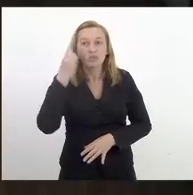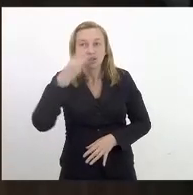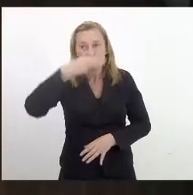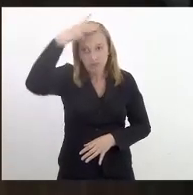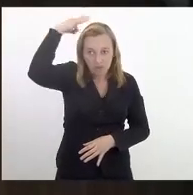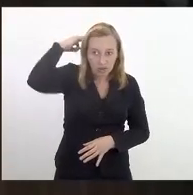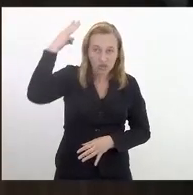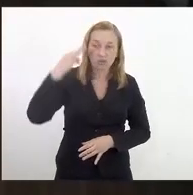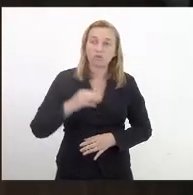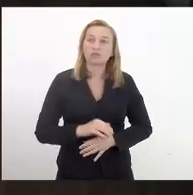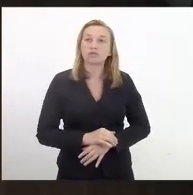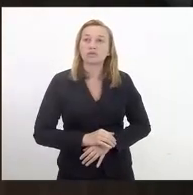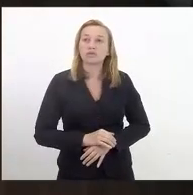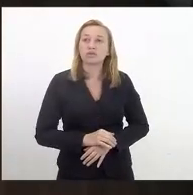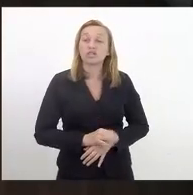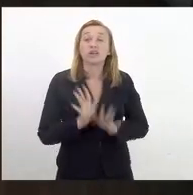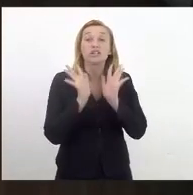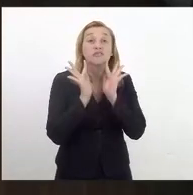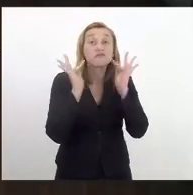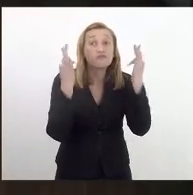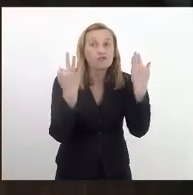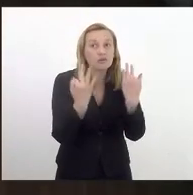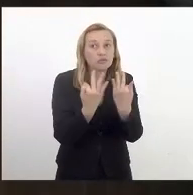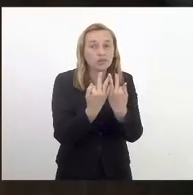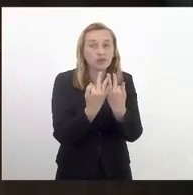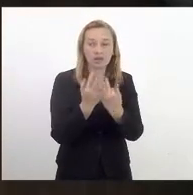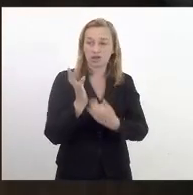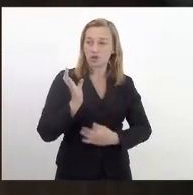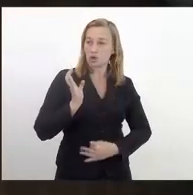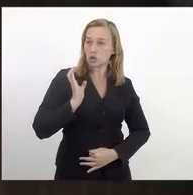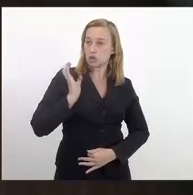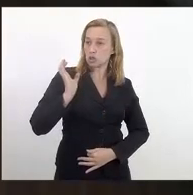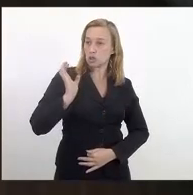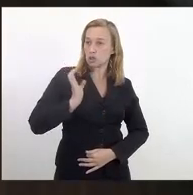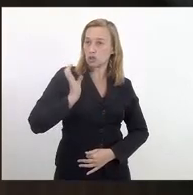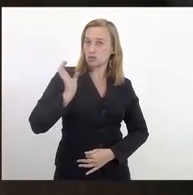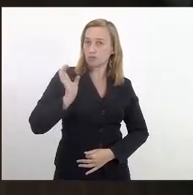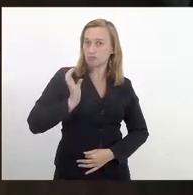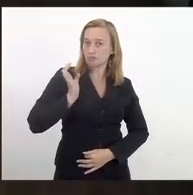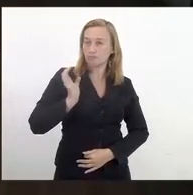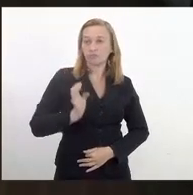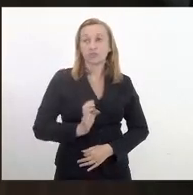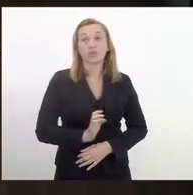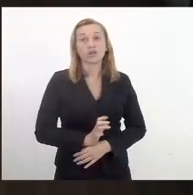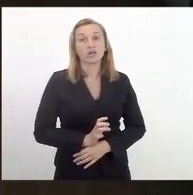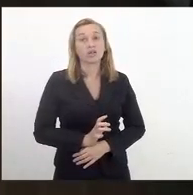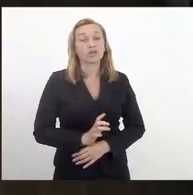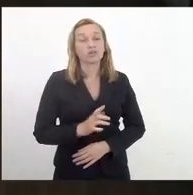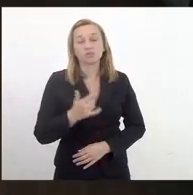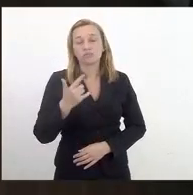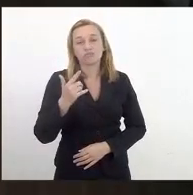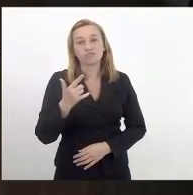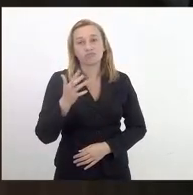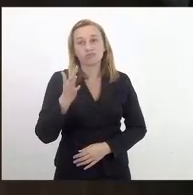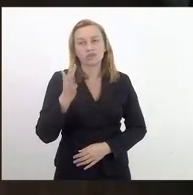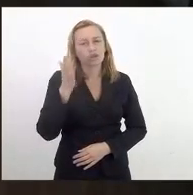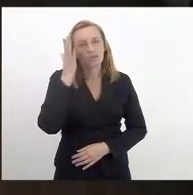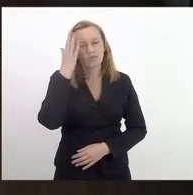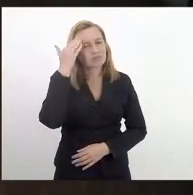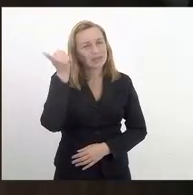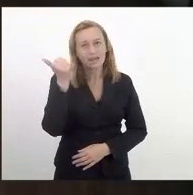Pacheco que vem de família bem sucedida e talvez não tem ideia